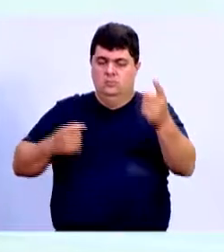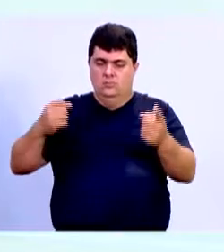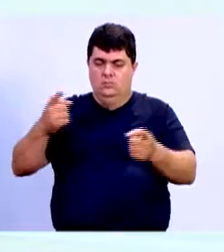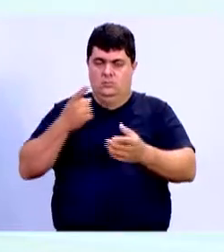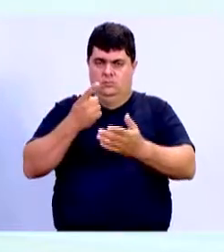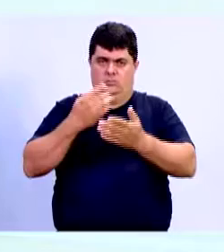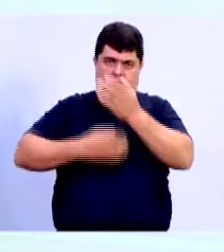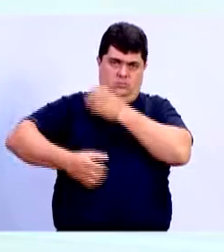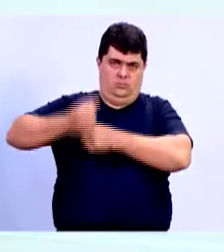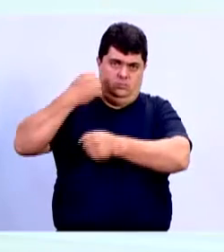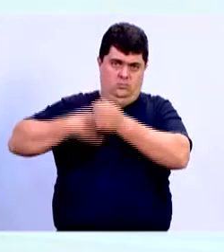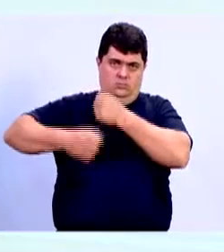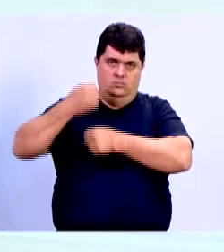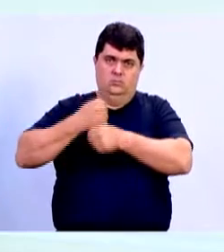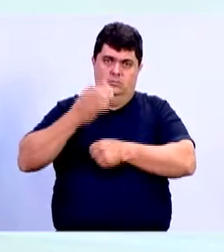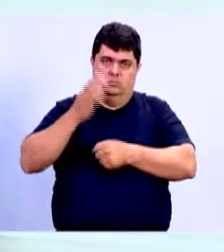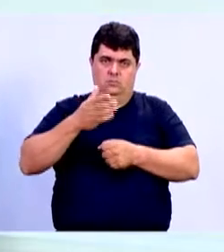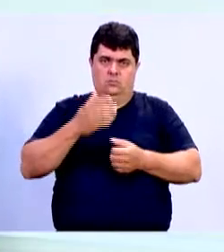auditoria convencional.